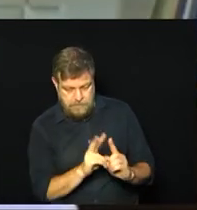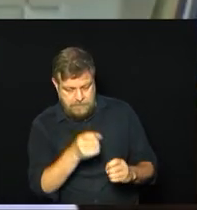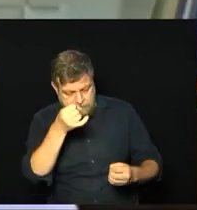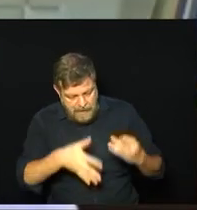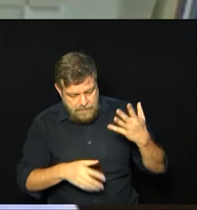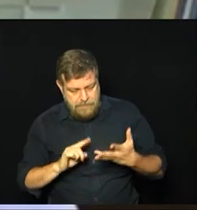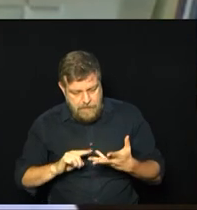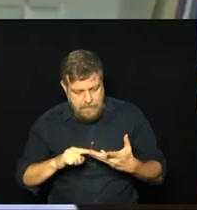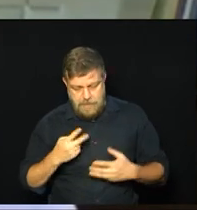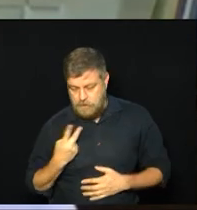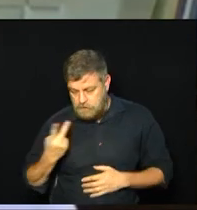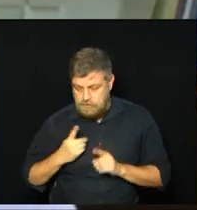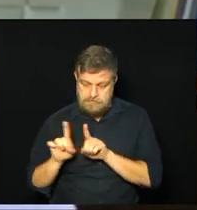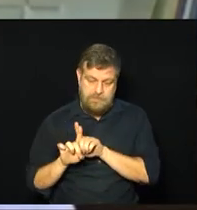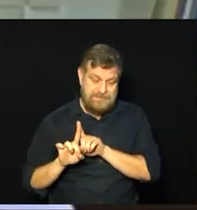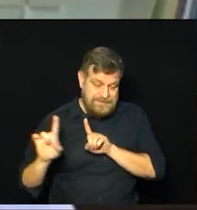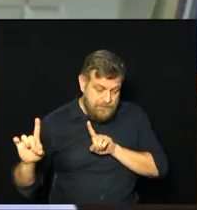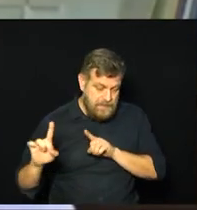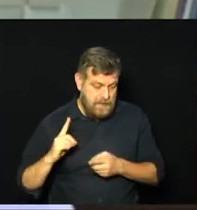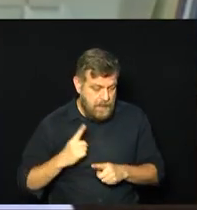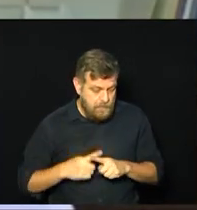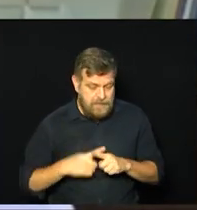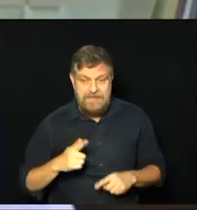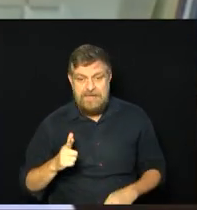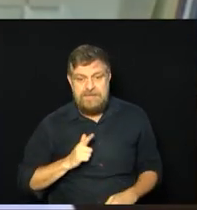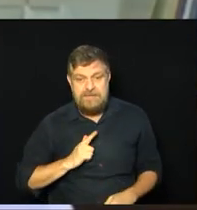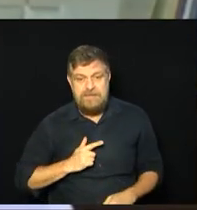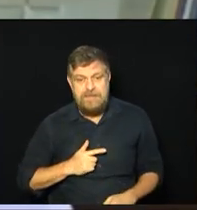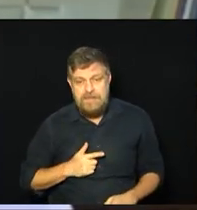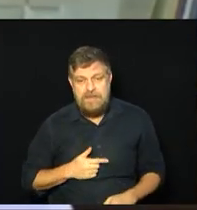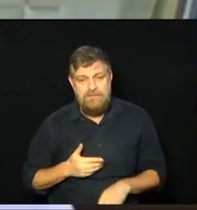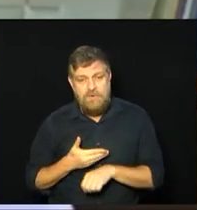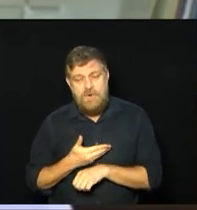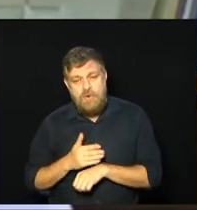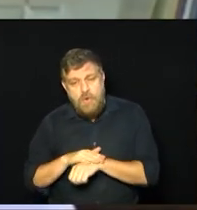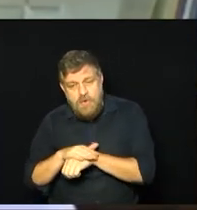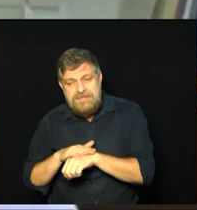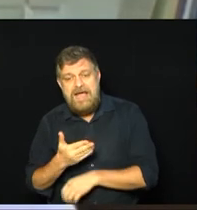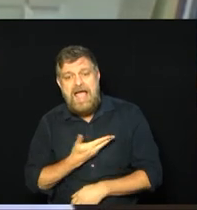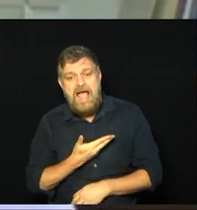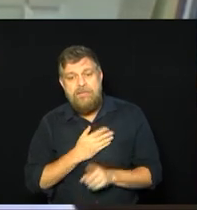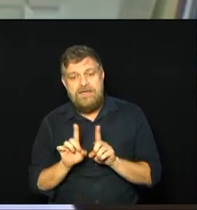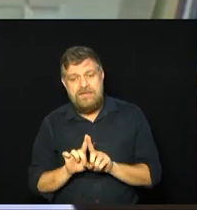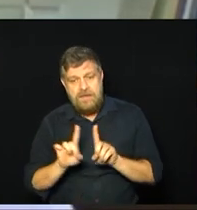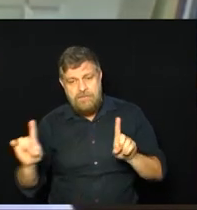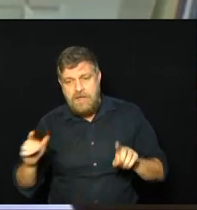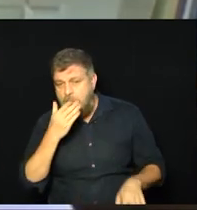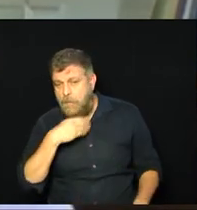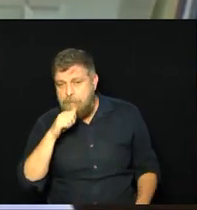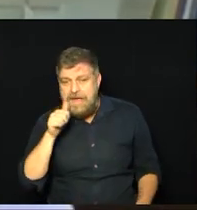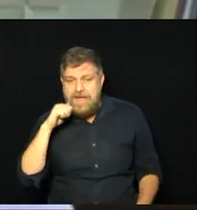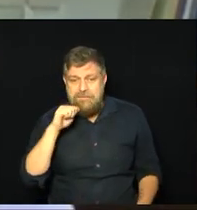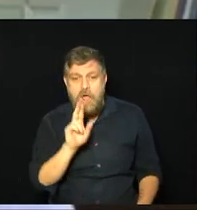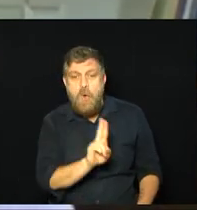pelos quais eles estão se separando, buscar ao máximo uma situação amigável, gente. Os pais, às vezes, usam muito